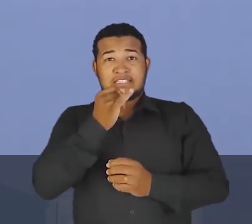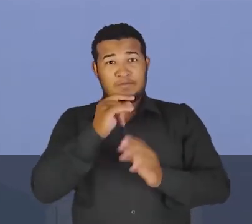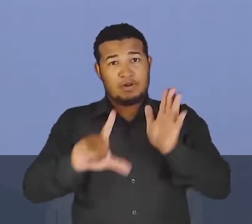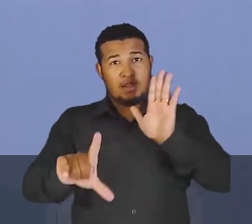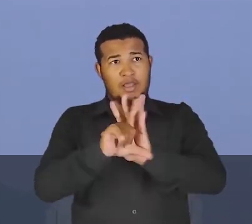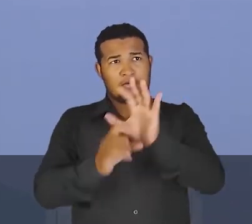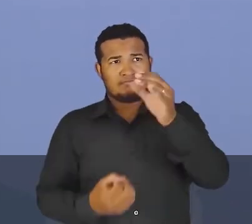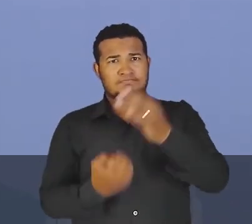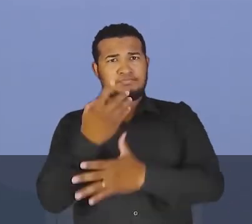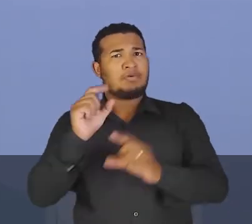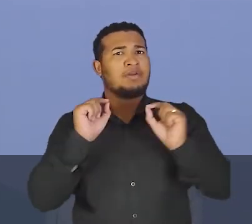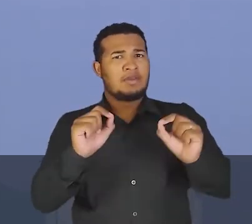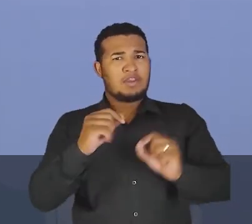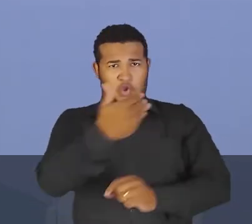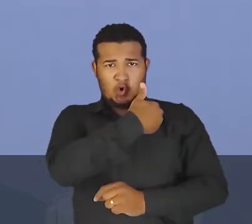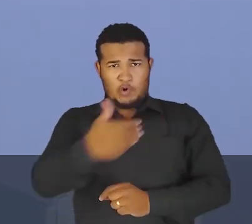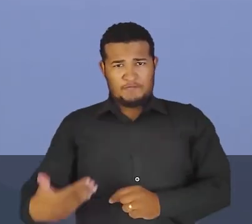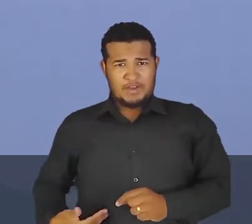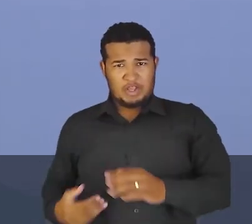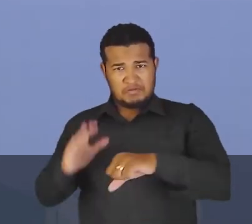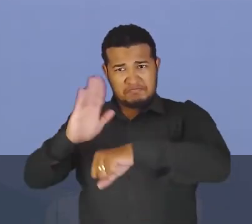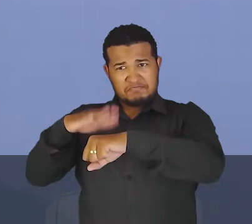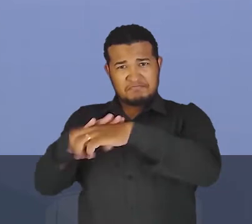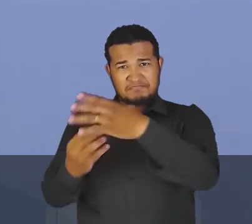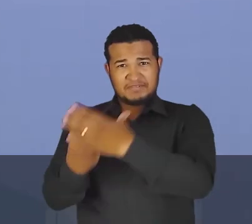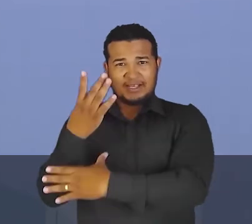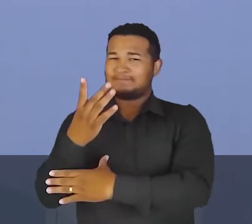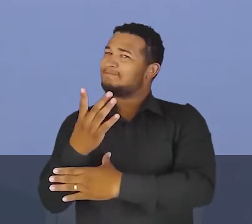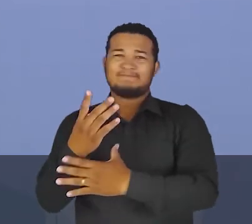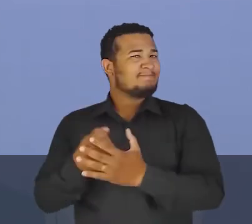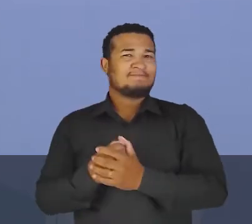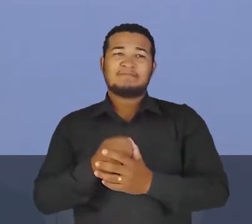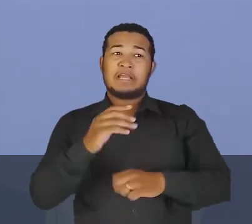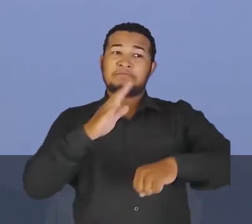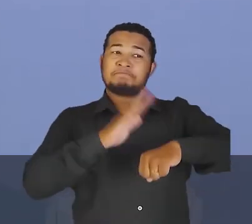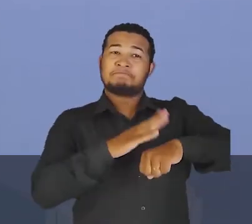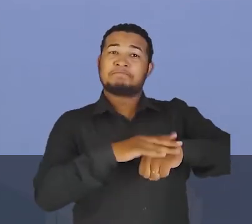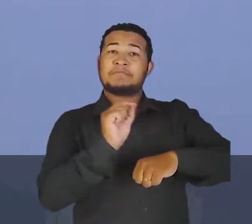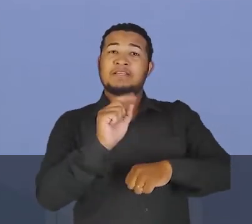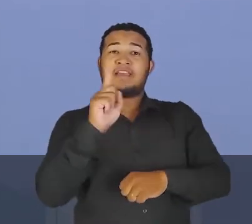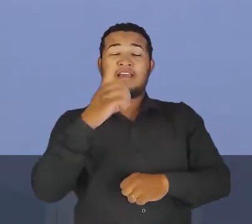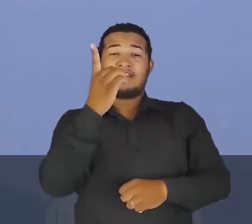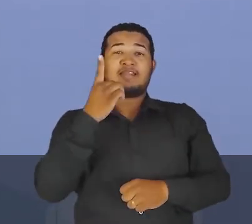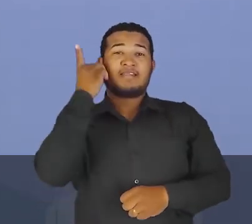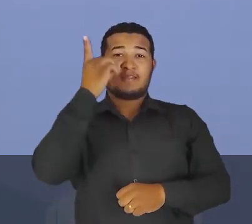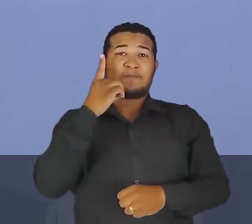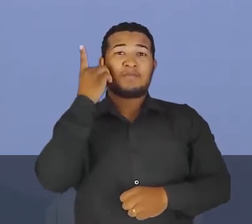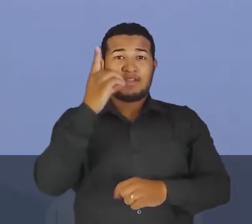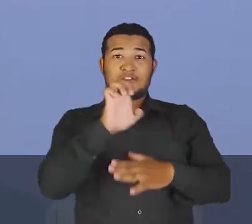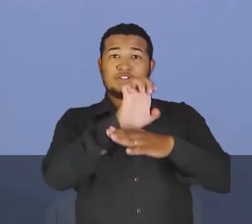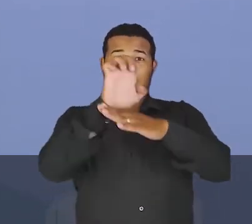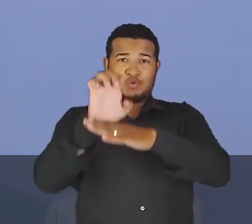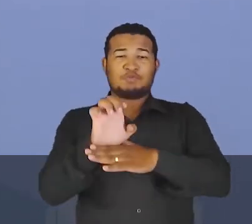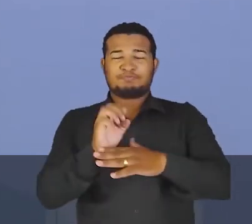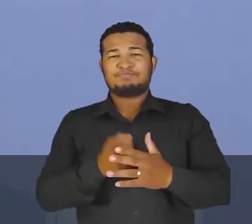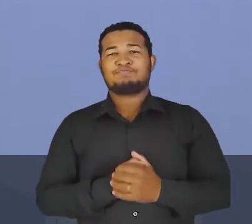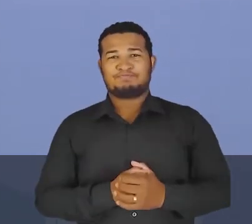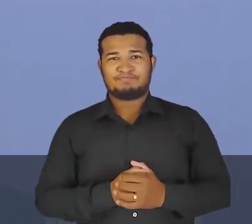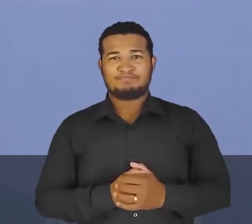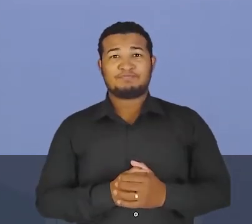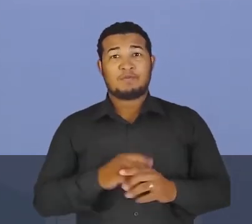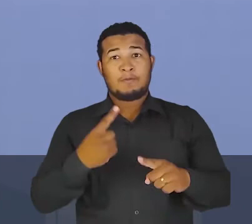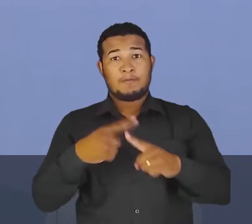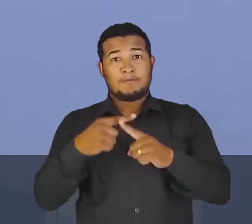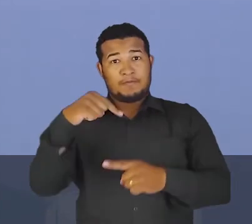Estado? Quem cria a lei? É o governador que cria a lei? Não. Quem cria as leis no Estado são os deputados estaduais. Aqui